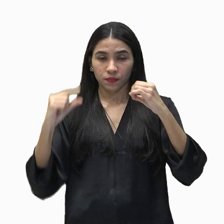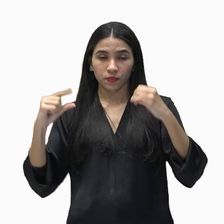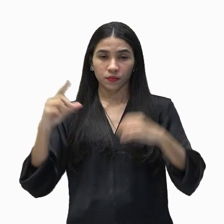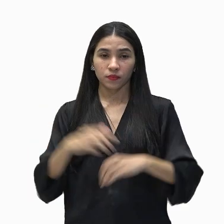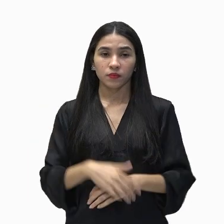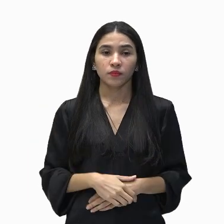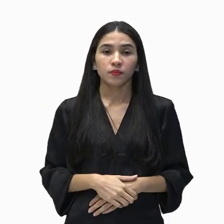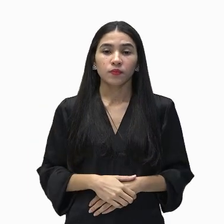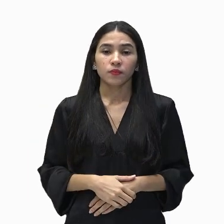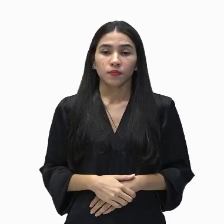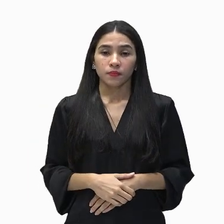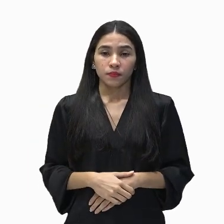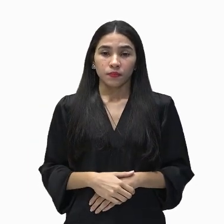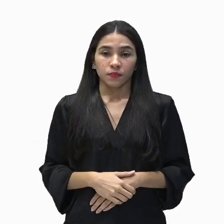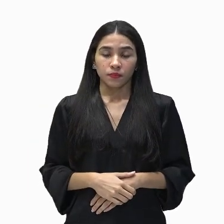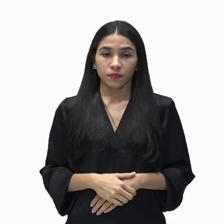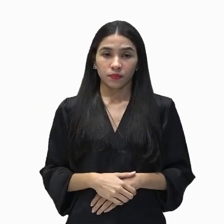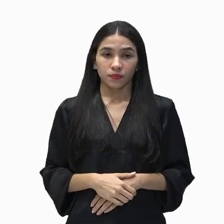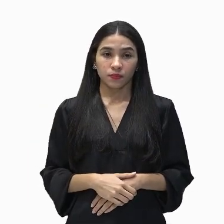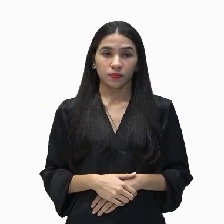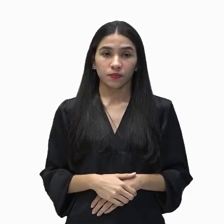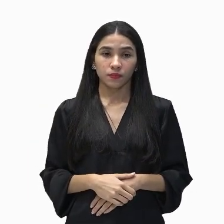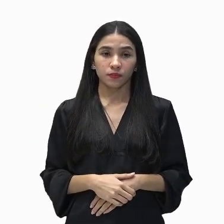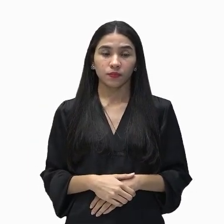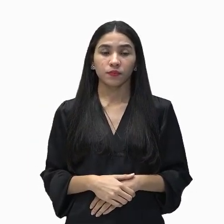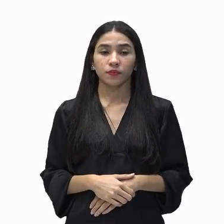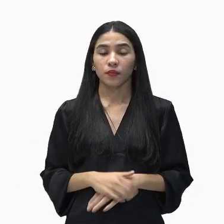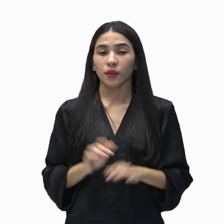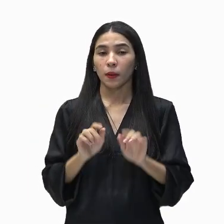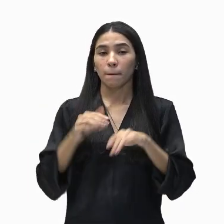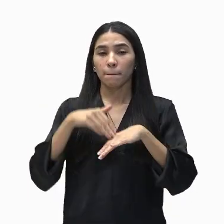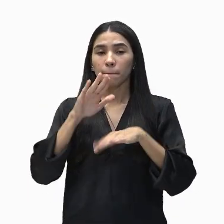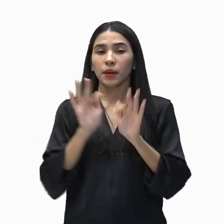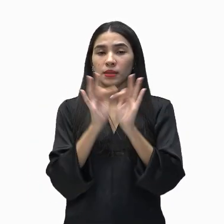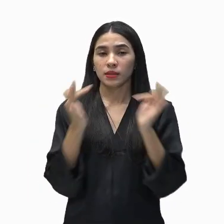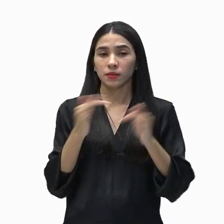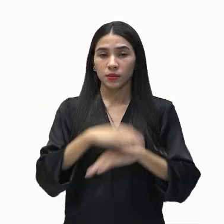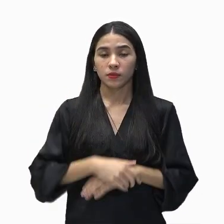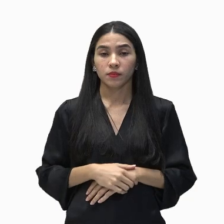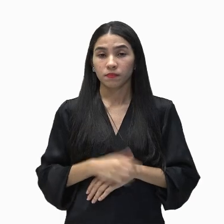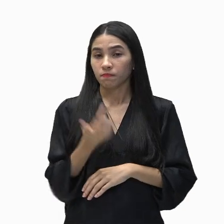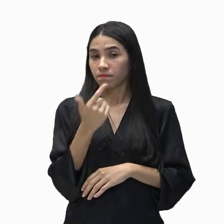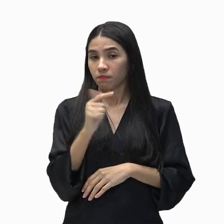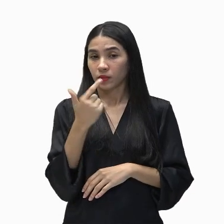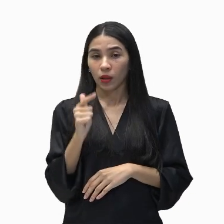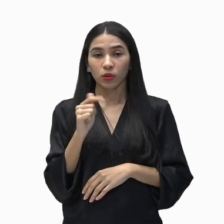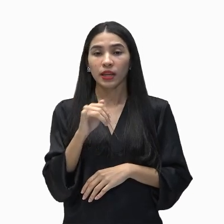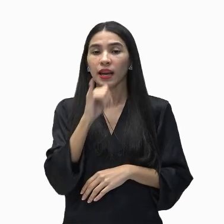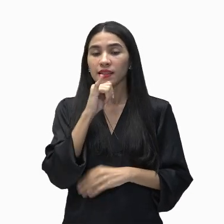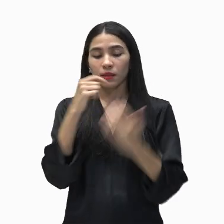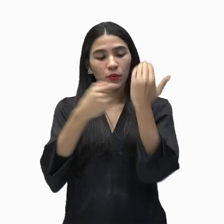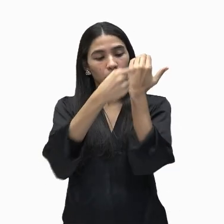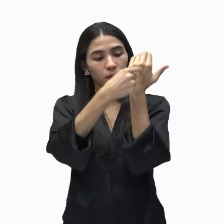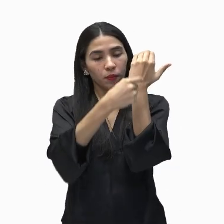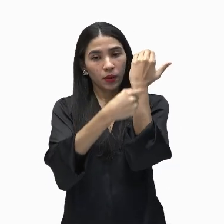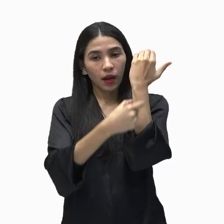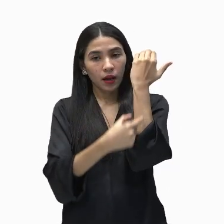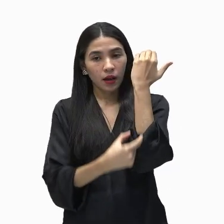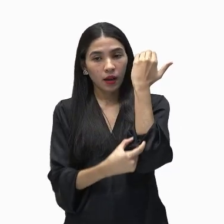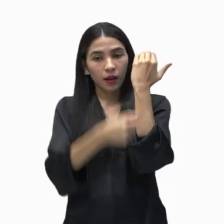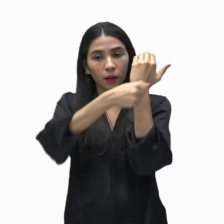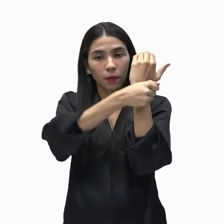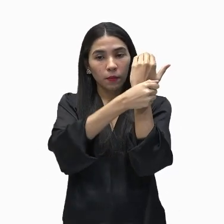invertebrados, que dentro do reino animal são os indivíduos mais simples, não possuem uma coluna vertebral ou espinha